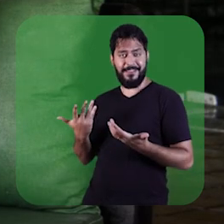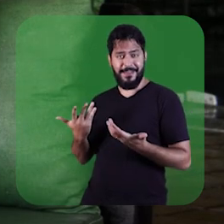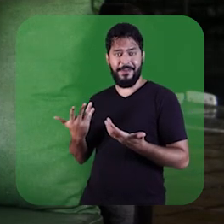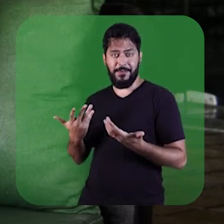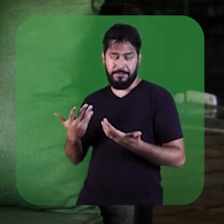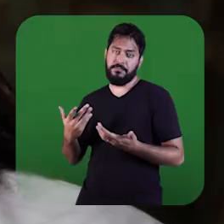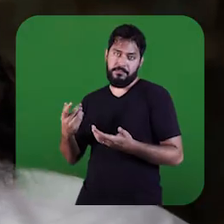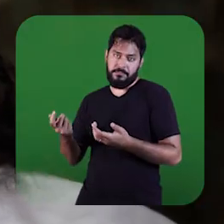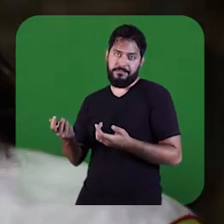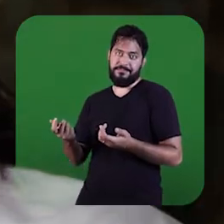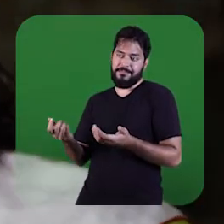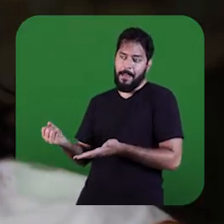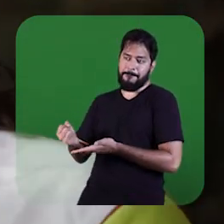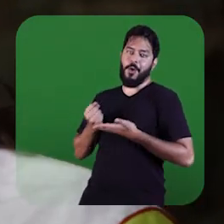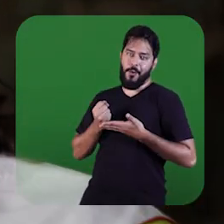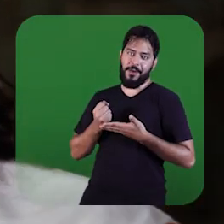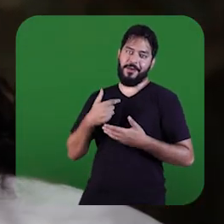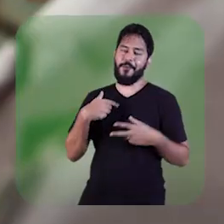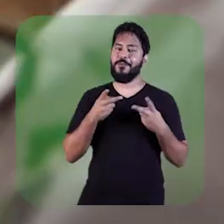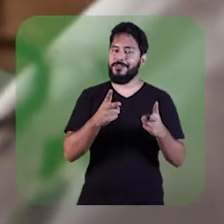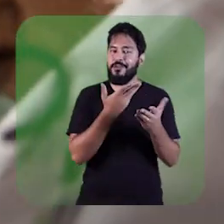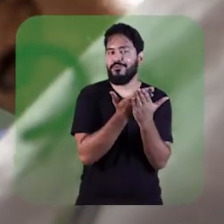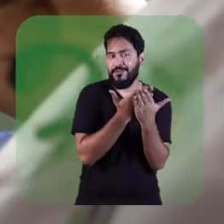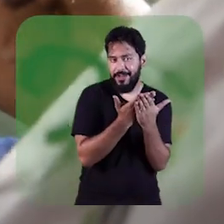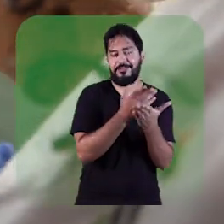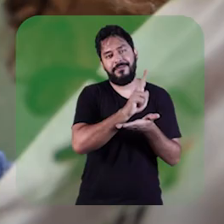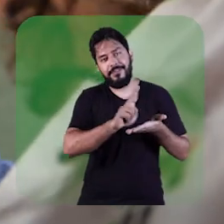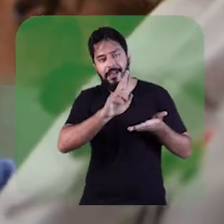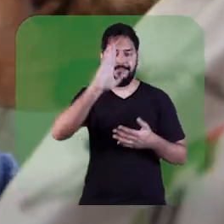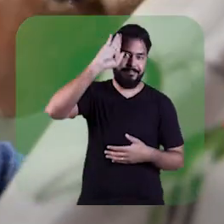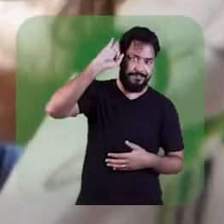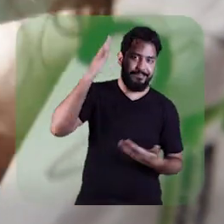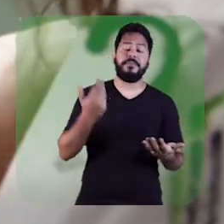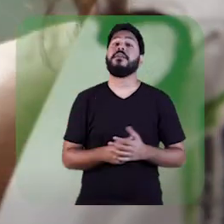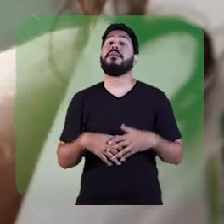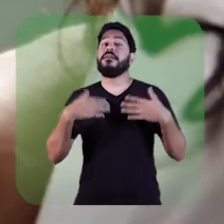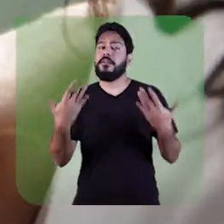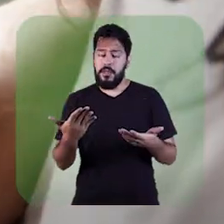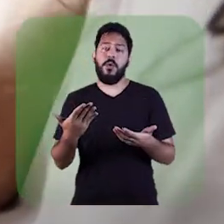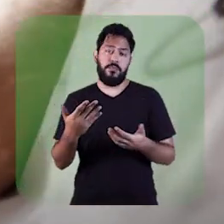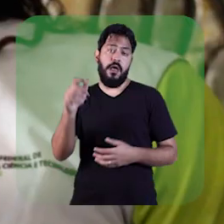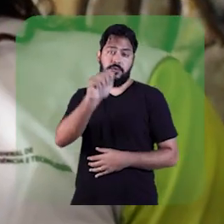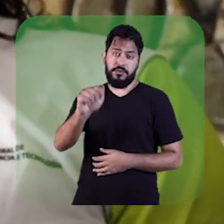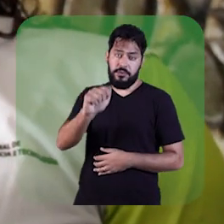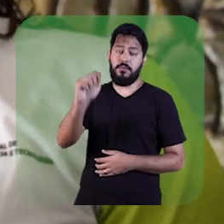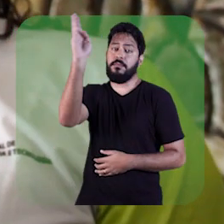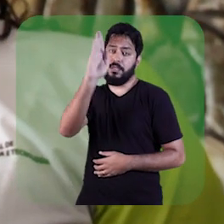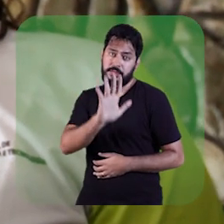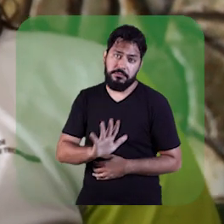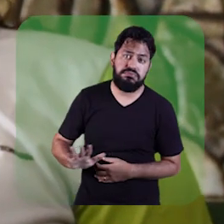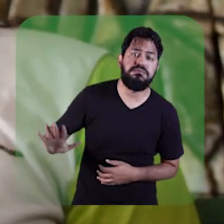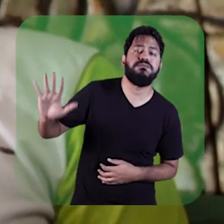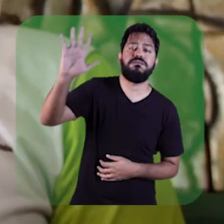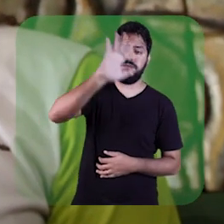apoio para continuar nessa luta assim, acadêmica mesmo. 90% da população trans e travestis, né, de acordo com a ANTRA,